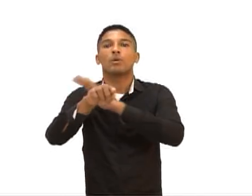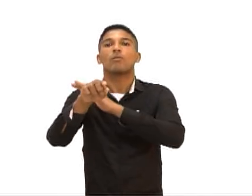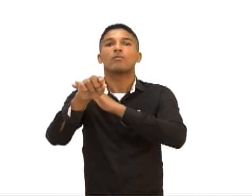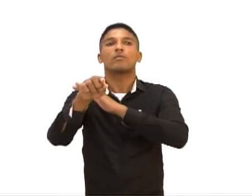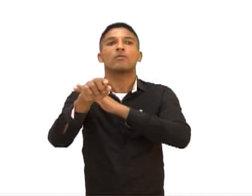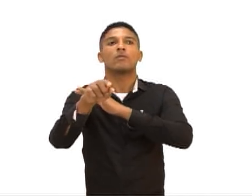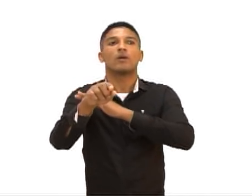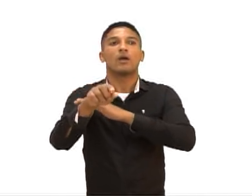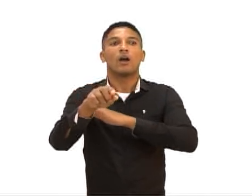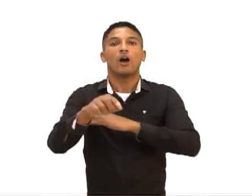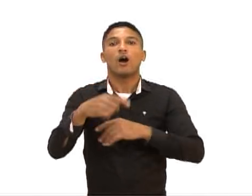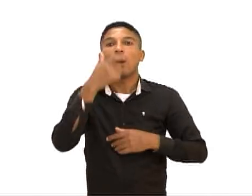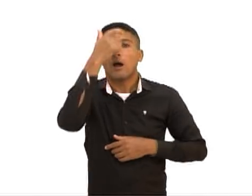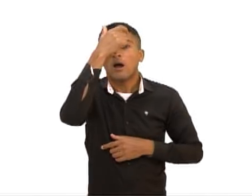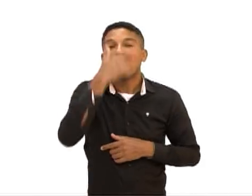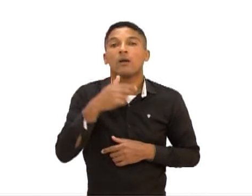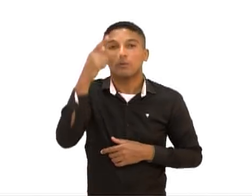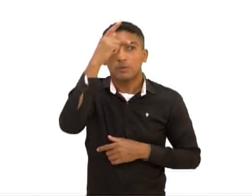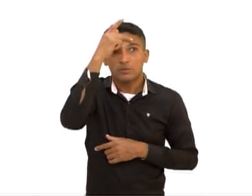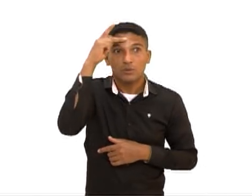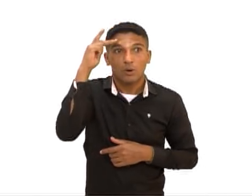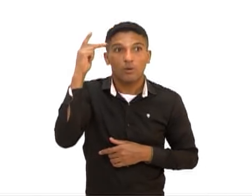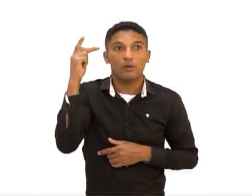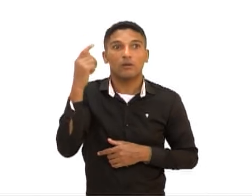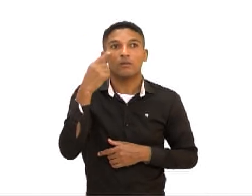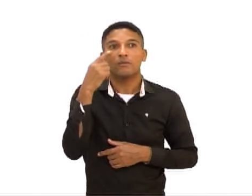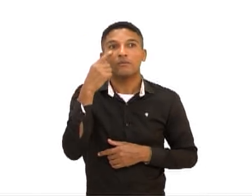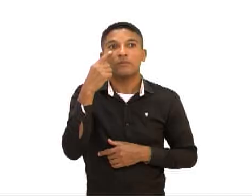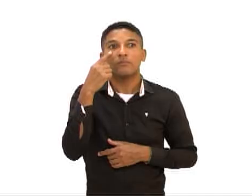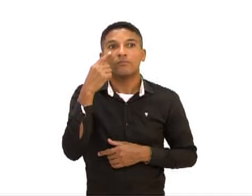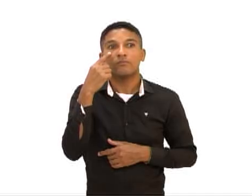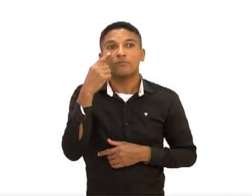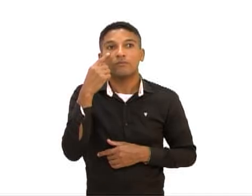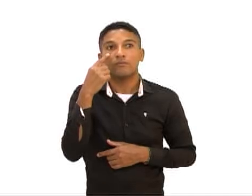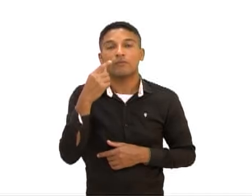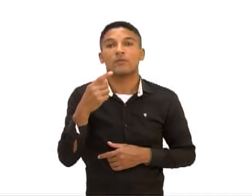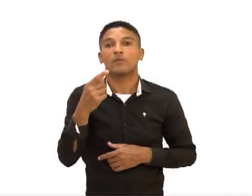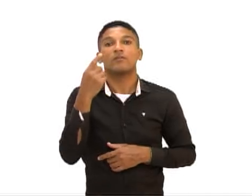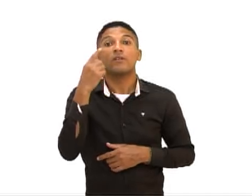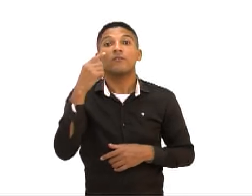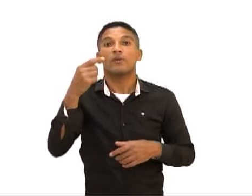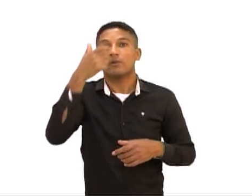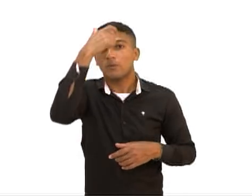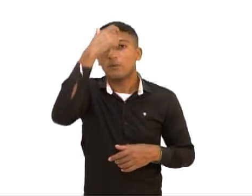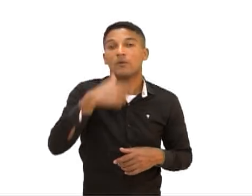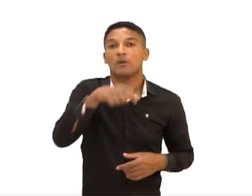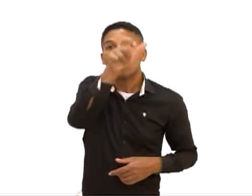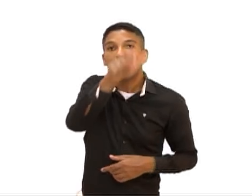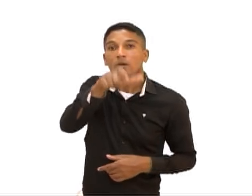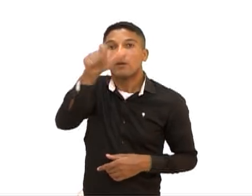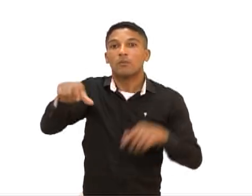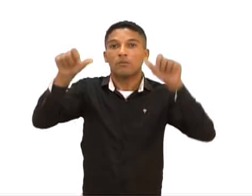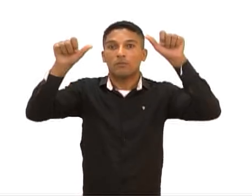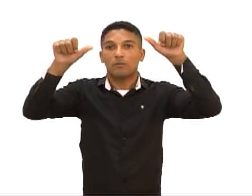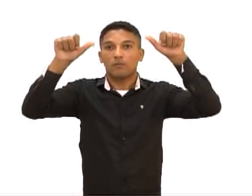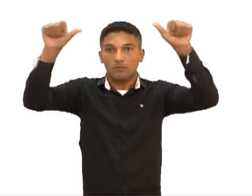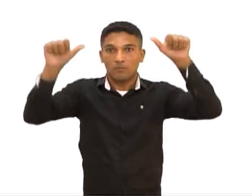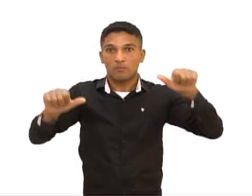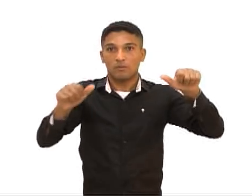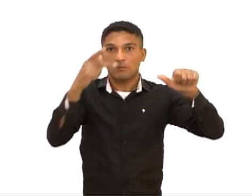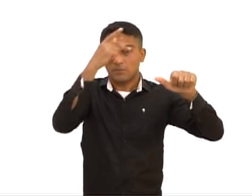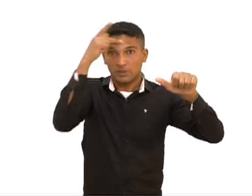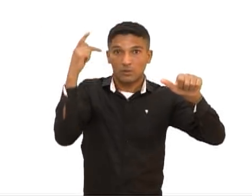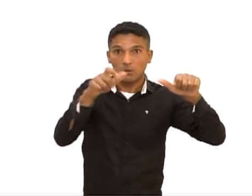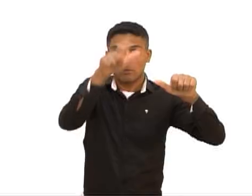aparência física das pessoas escolhidas para compor essa foto presente neste anúncio publicitário.